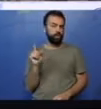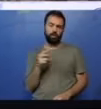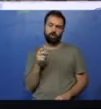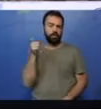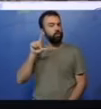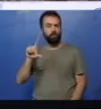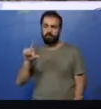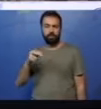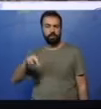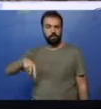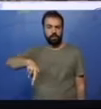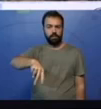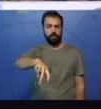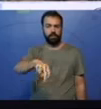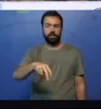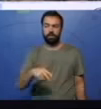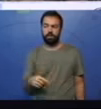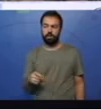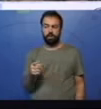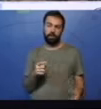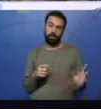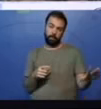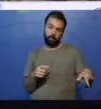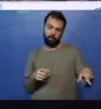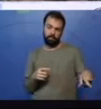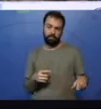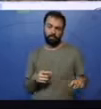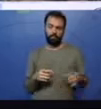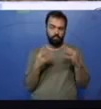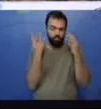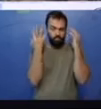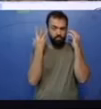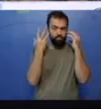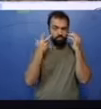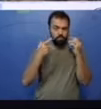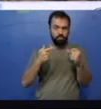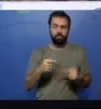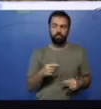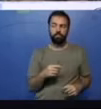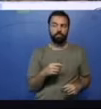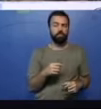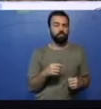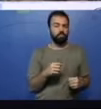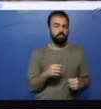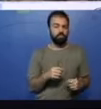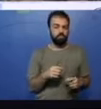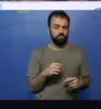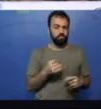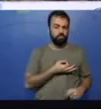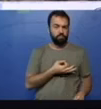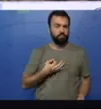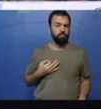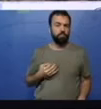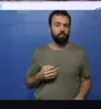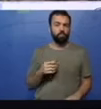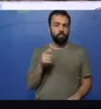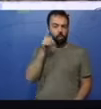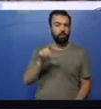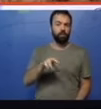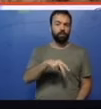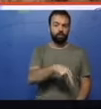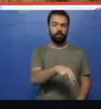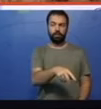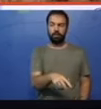inanimado. Agora, se formos escolher o critério seres vivos, aí sim colocaríamos o ipê